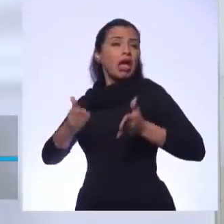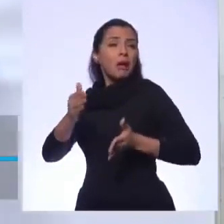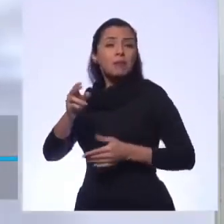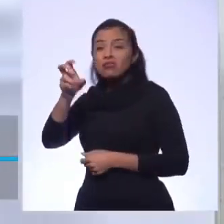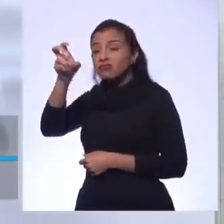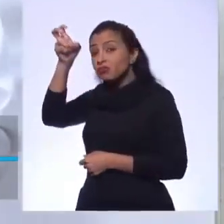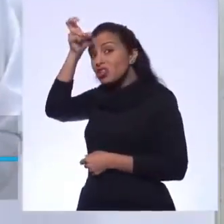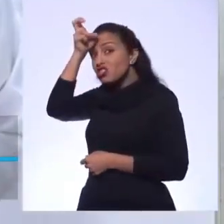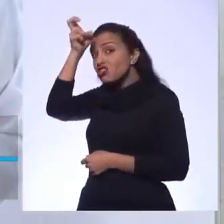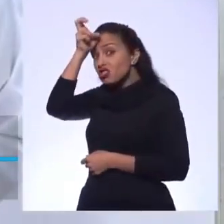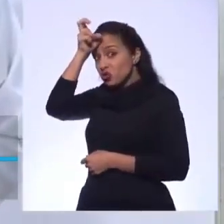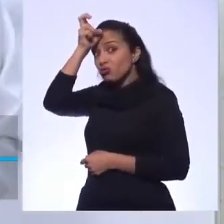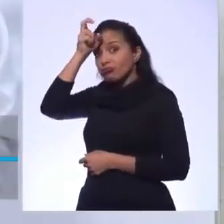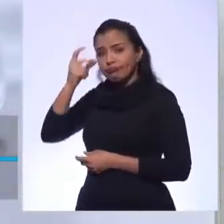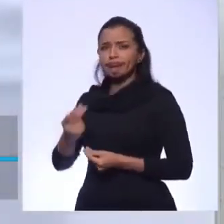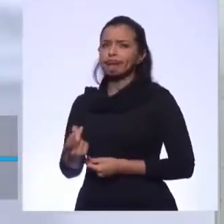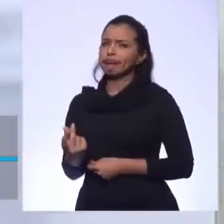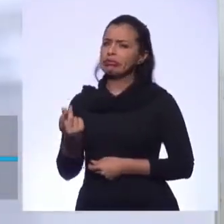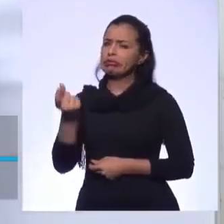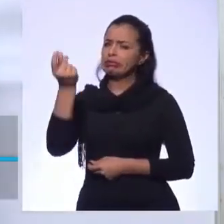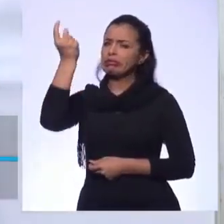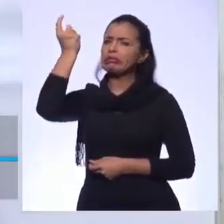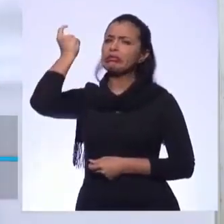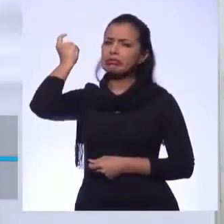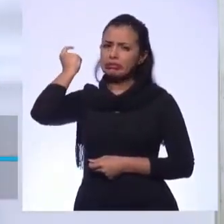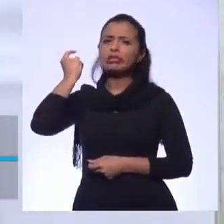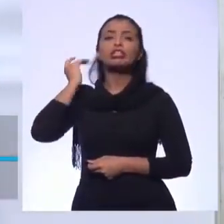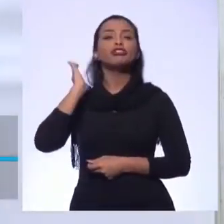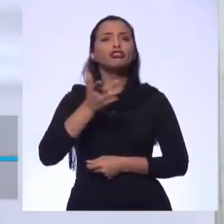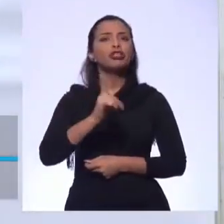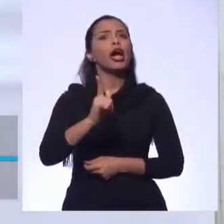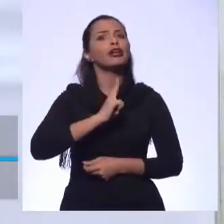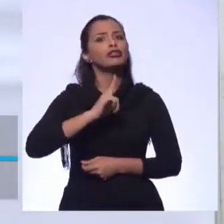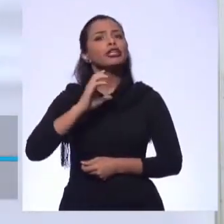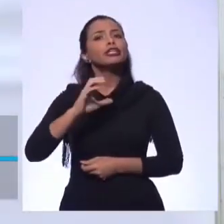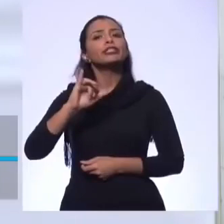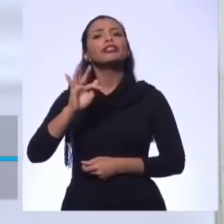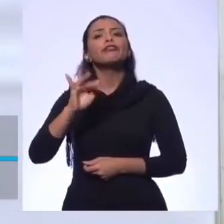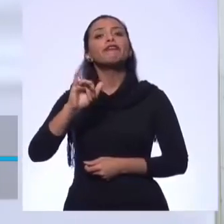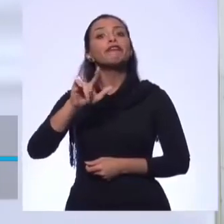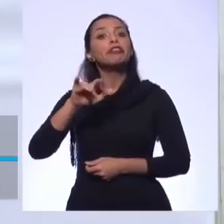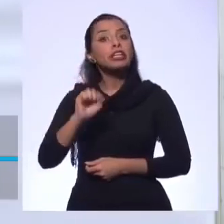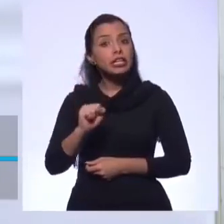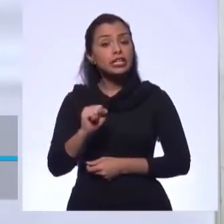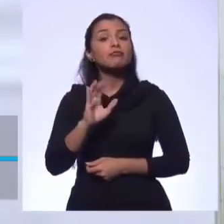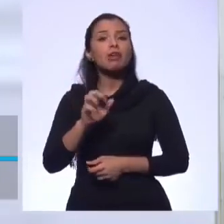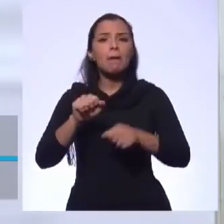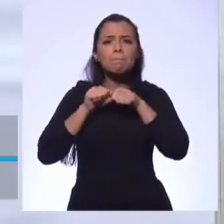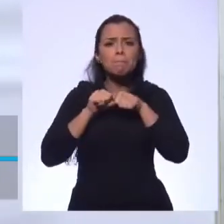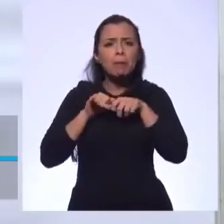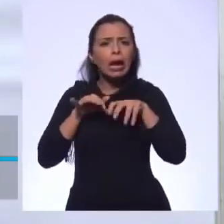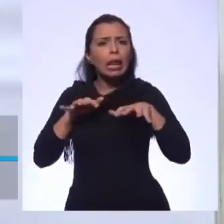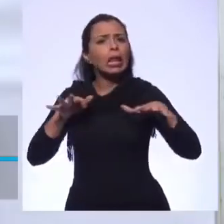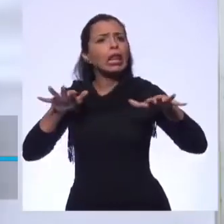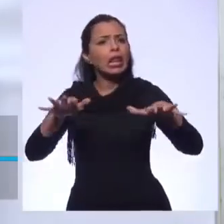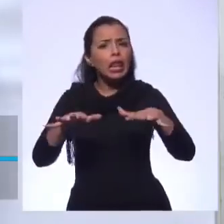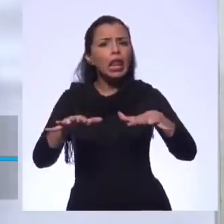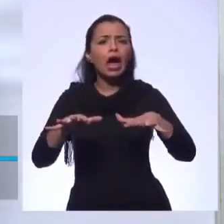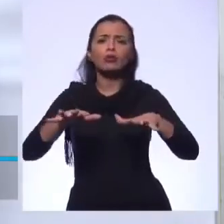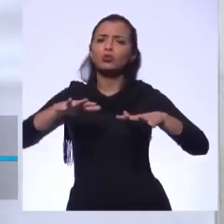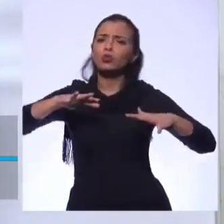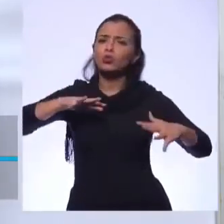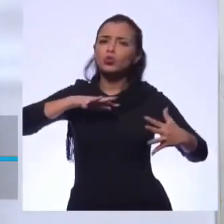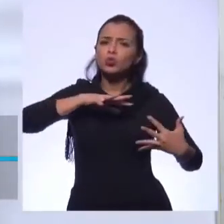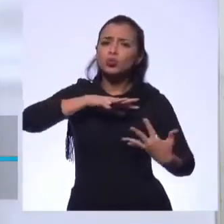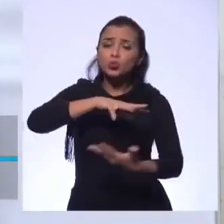de Cristo, lá já tem registro de sífilis. É uma doença que foi muito disseminada, né, pelo mundo